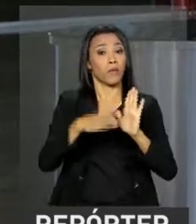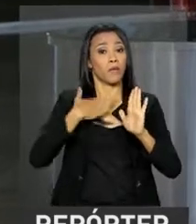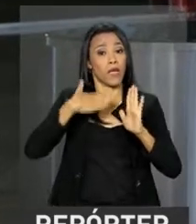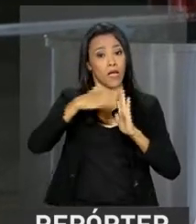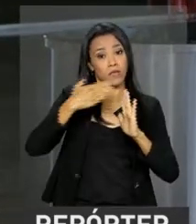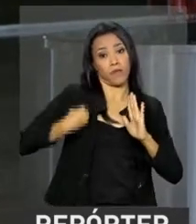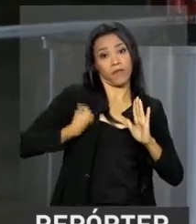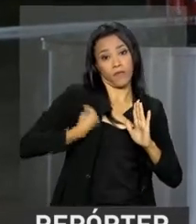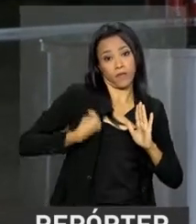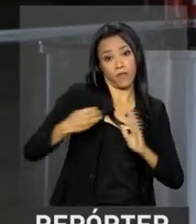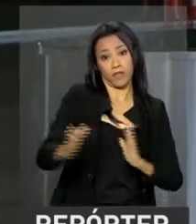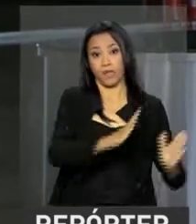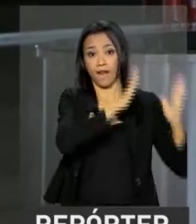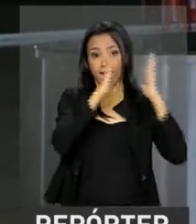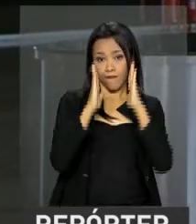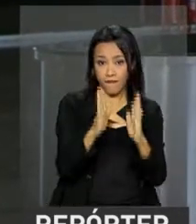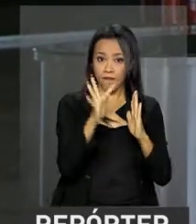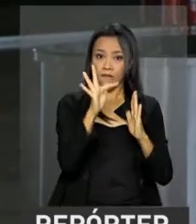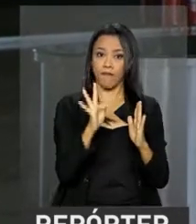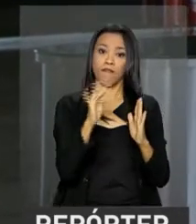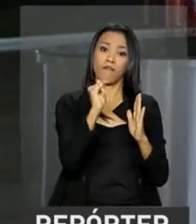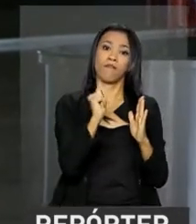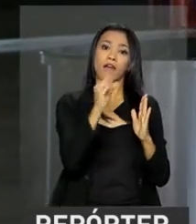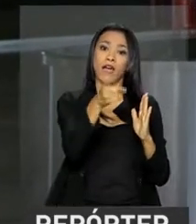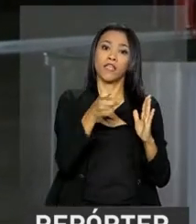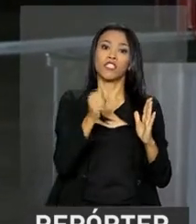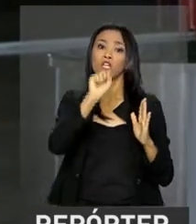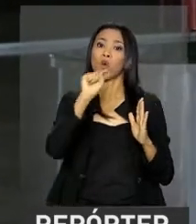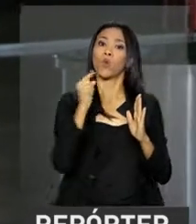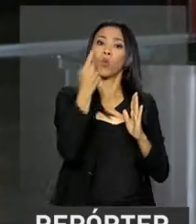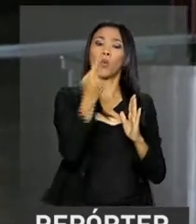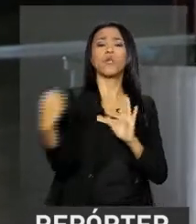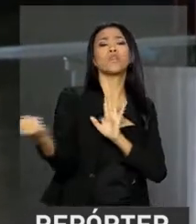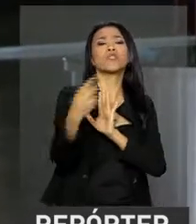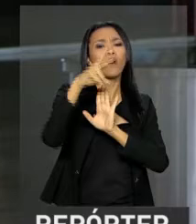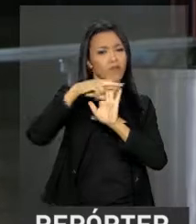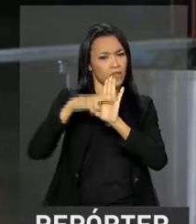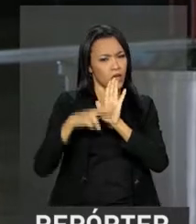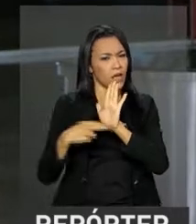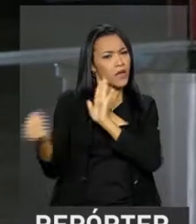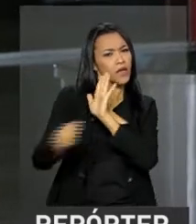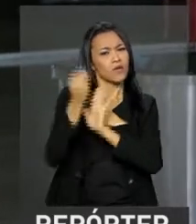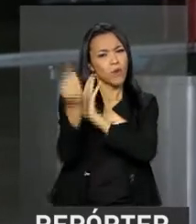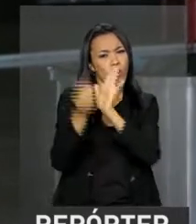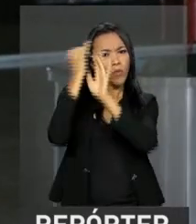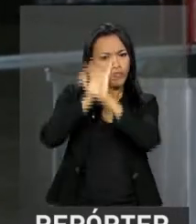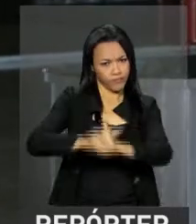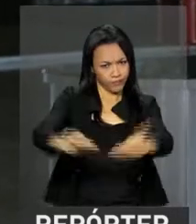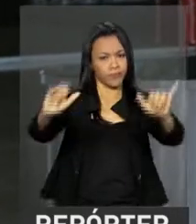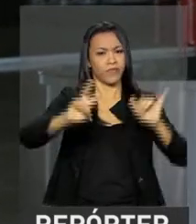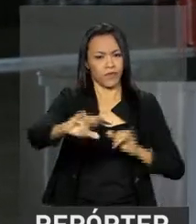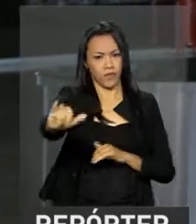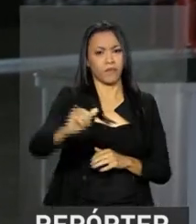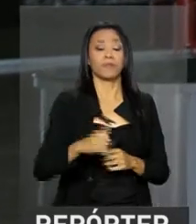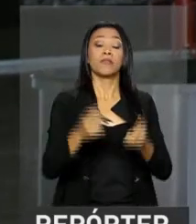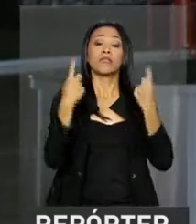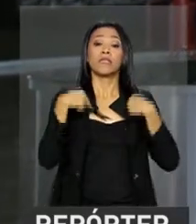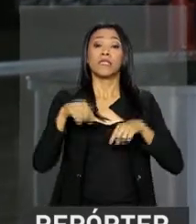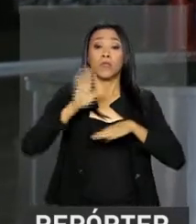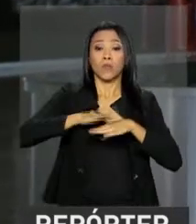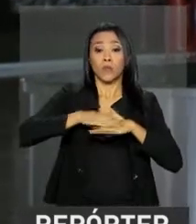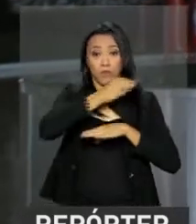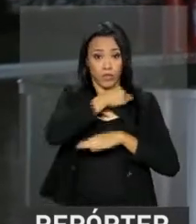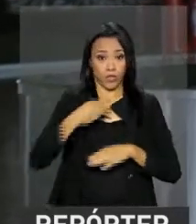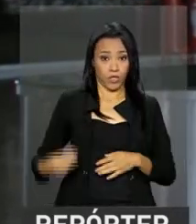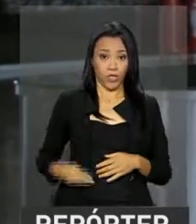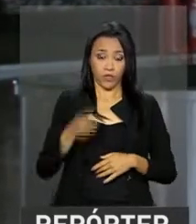na Faixa 1 e também vai apresentar os novos critérios de seleção e enquadramento dos empreendimentos. Segundo o Ministério das Cidades, a